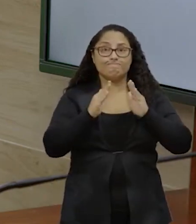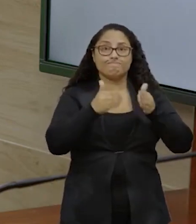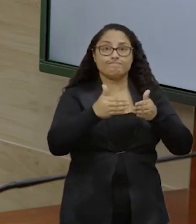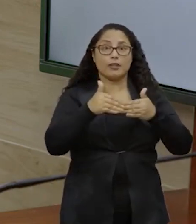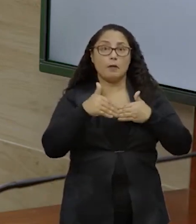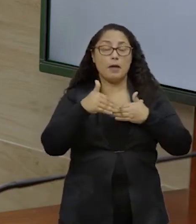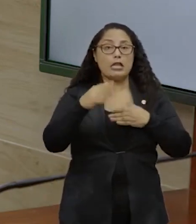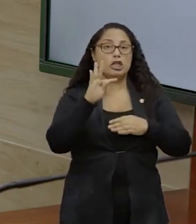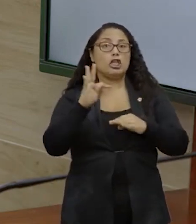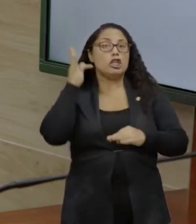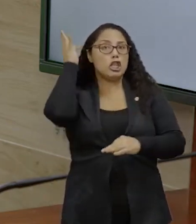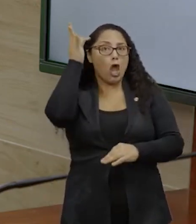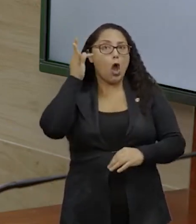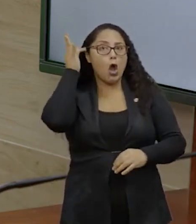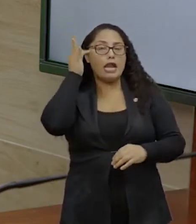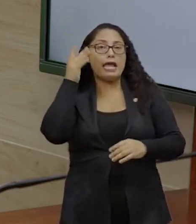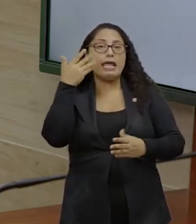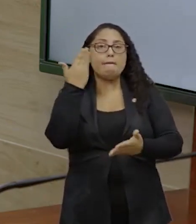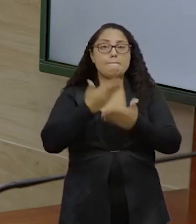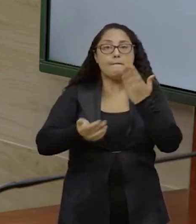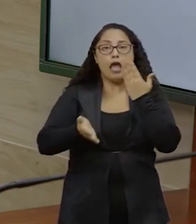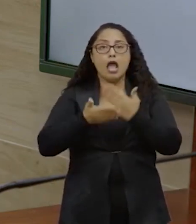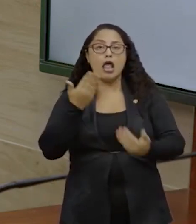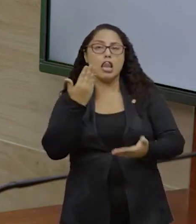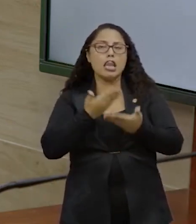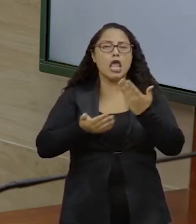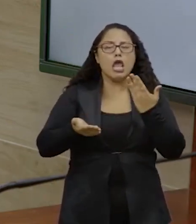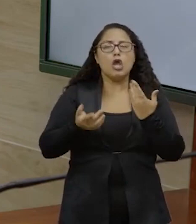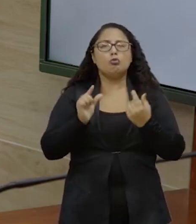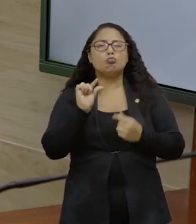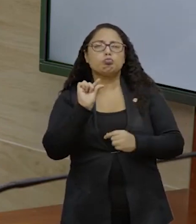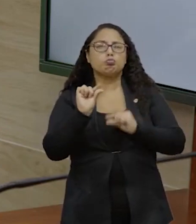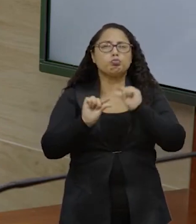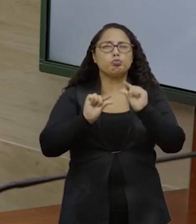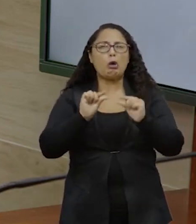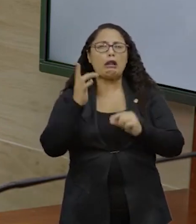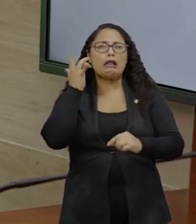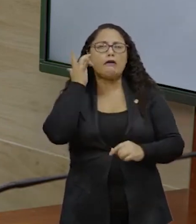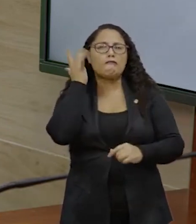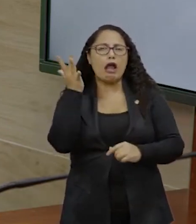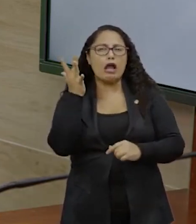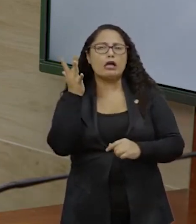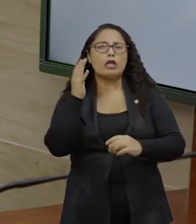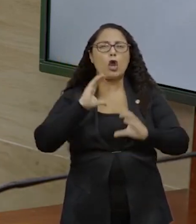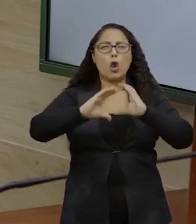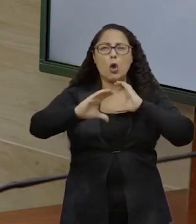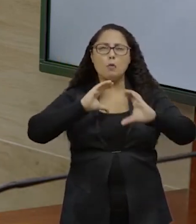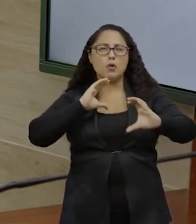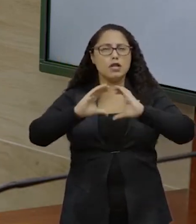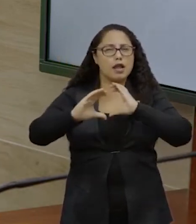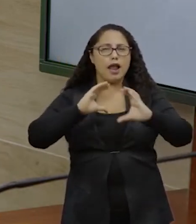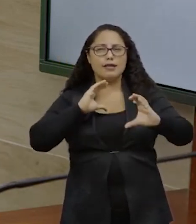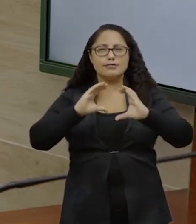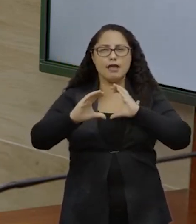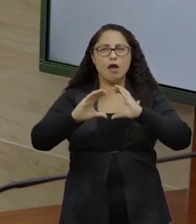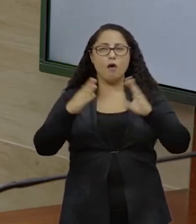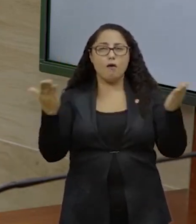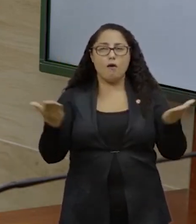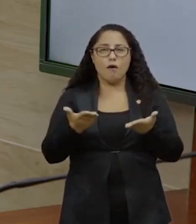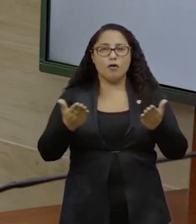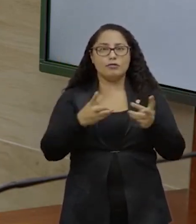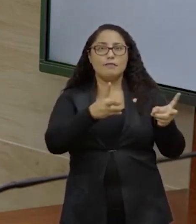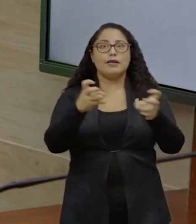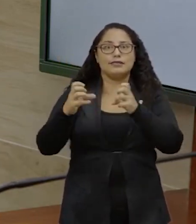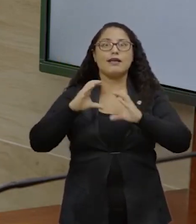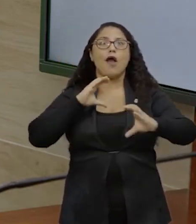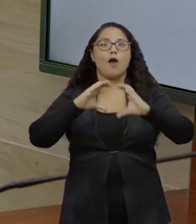né, no ponto de vista teórico e Uhum. acaba perdendo um pouco essa facilidade nessa comunicação, né? E hoje em dia a gente